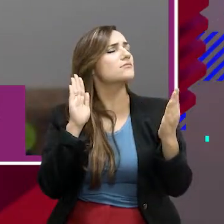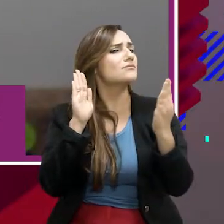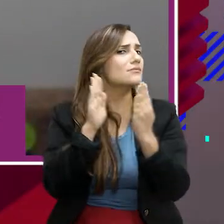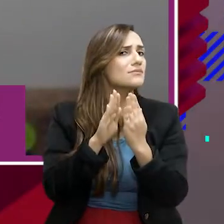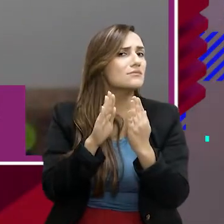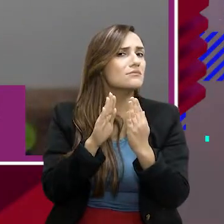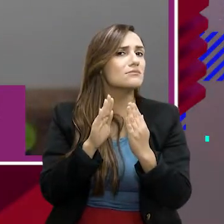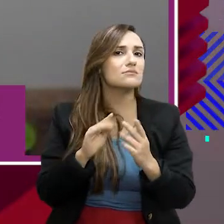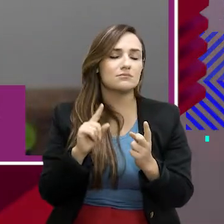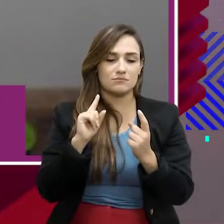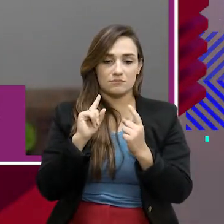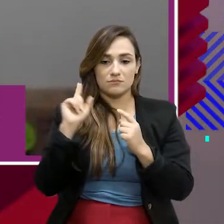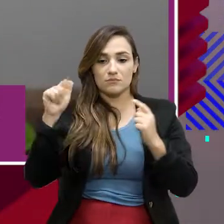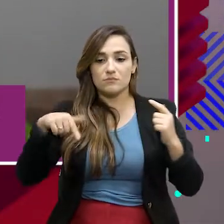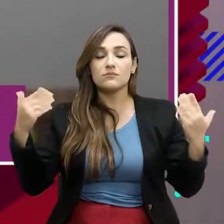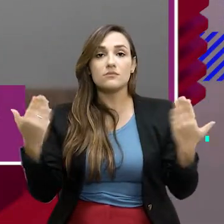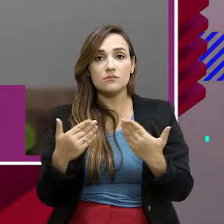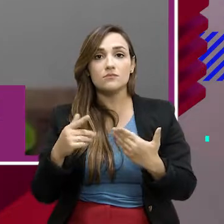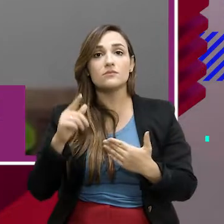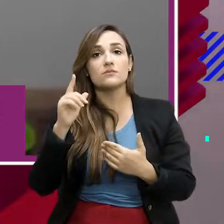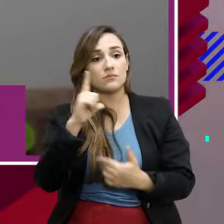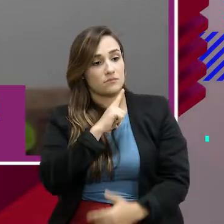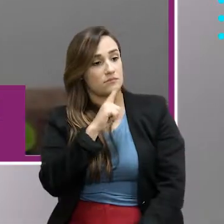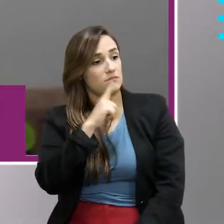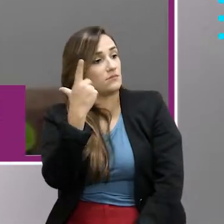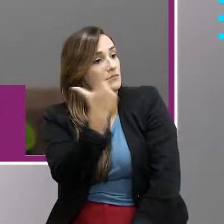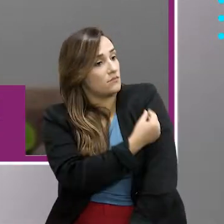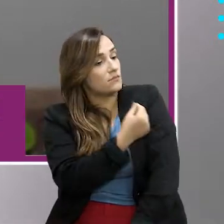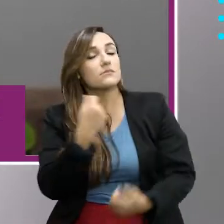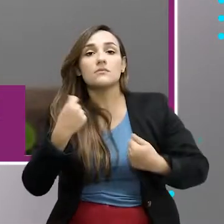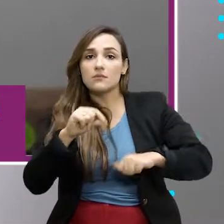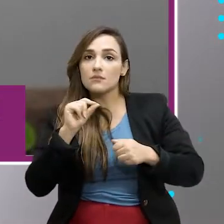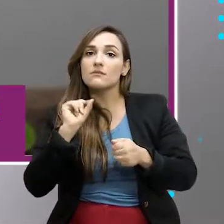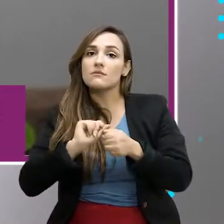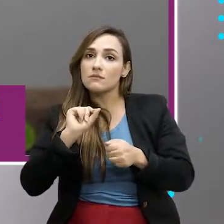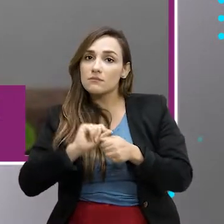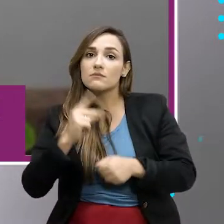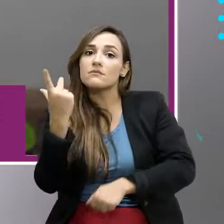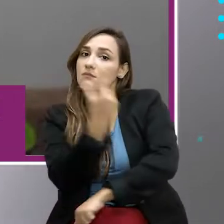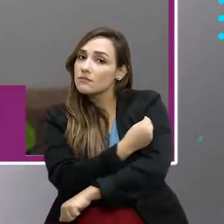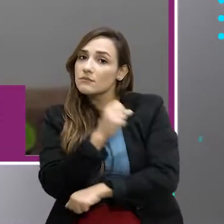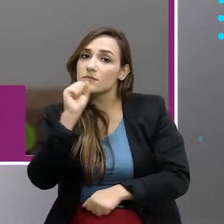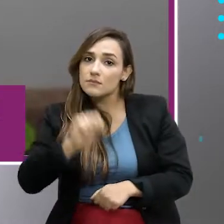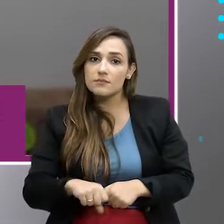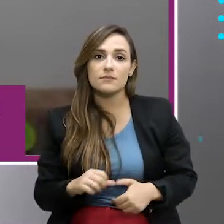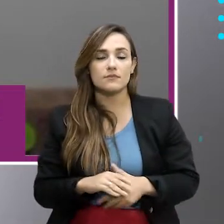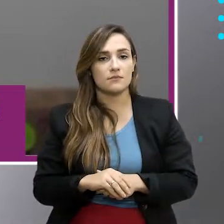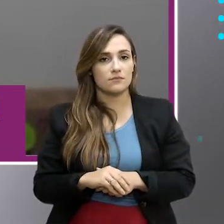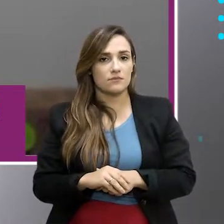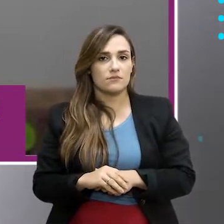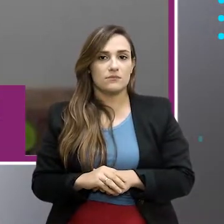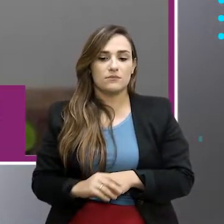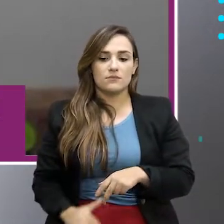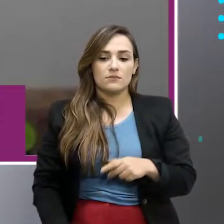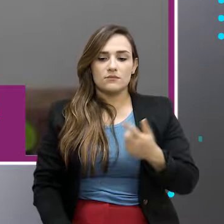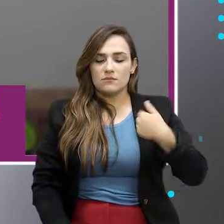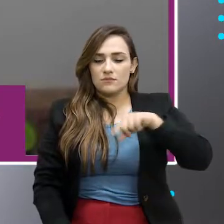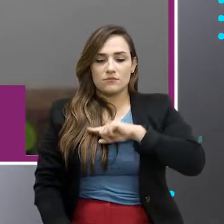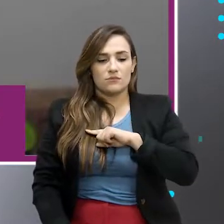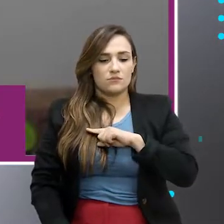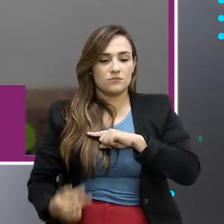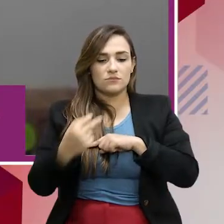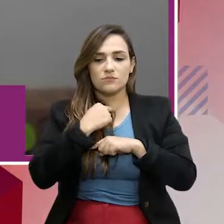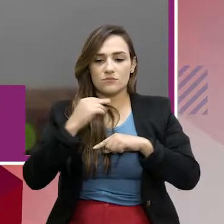vai terminar enfrentando, e o enfrentamento hoje tem vacina, a gente precisa